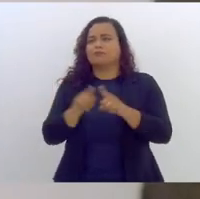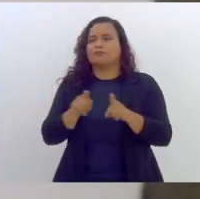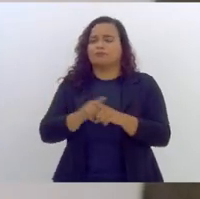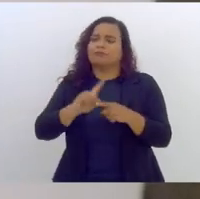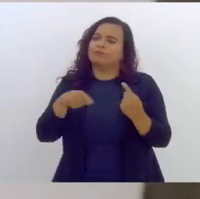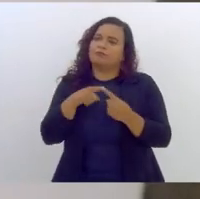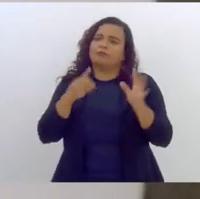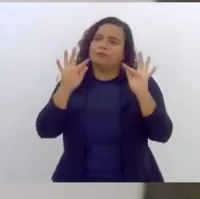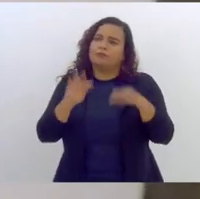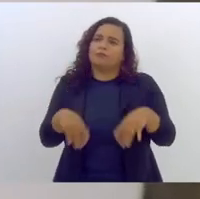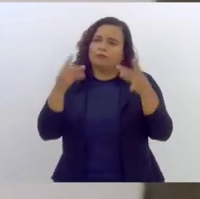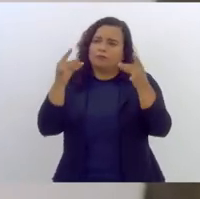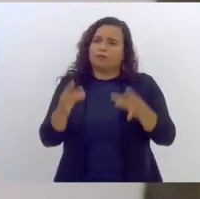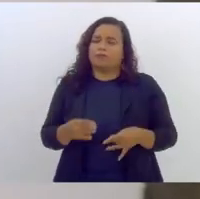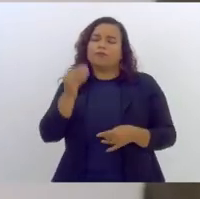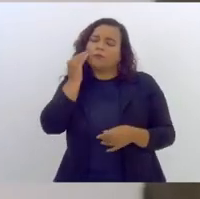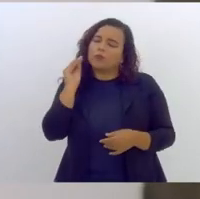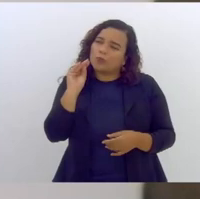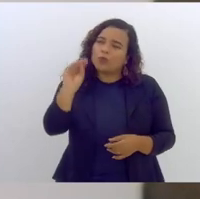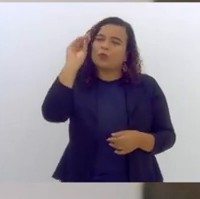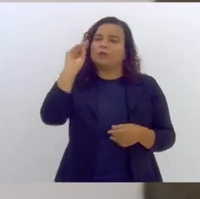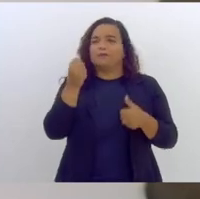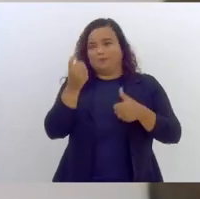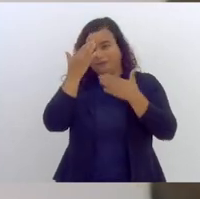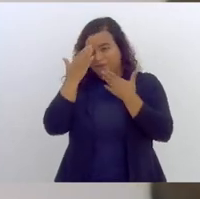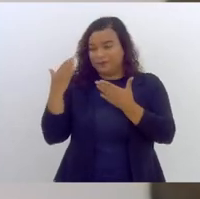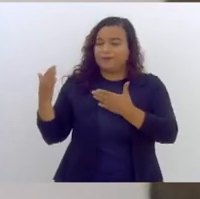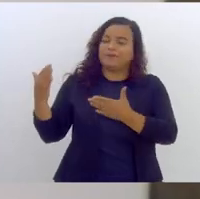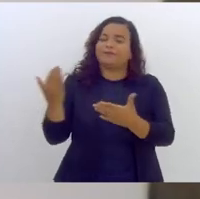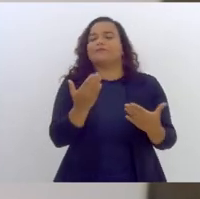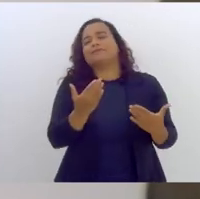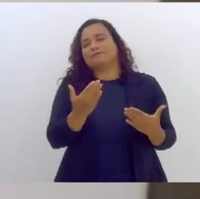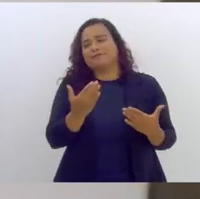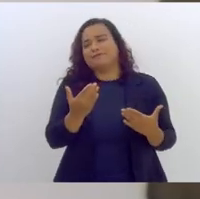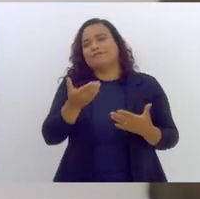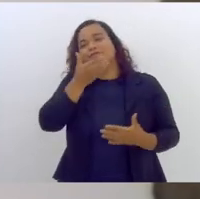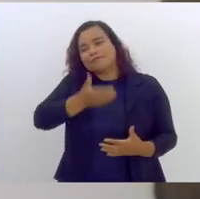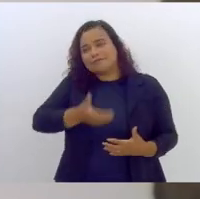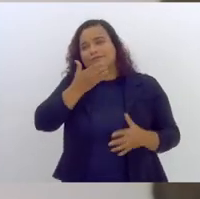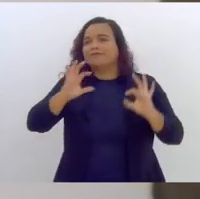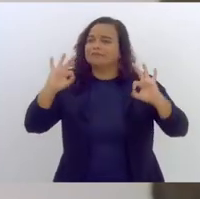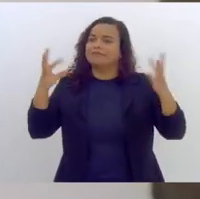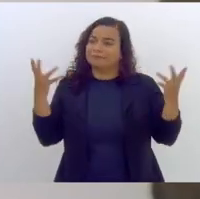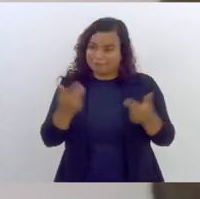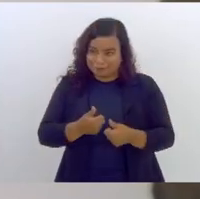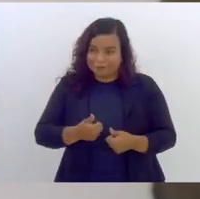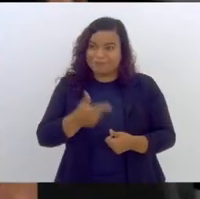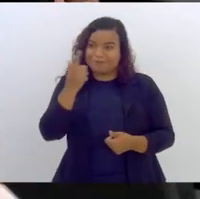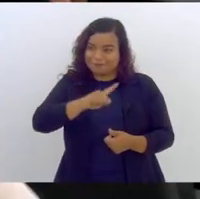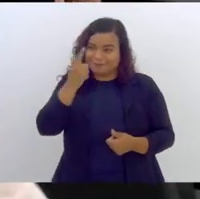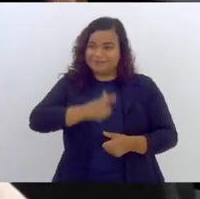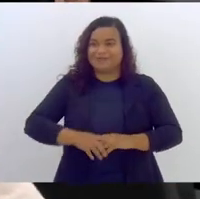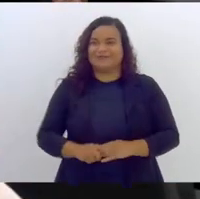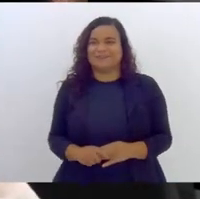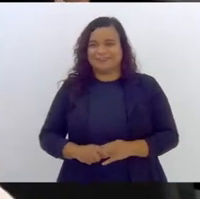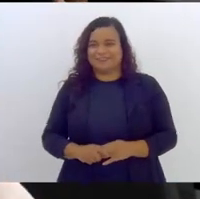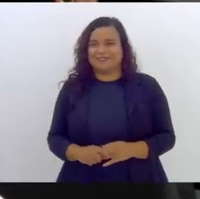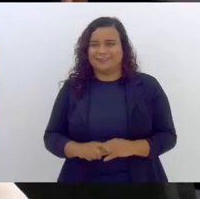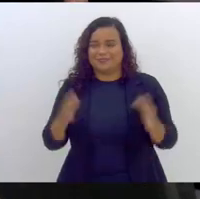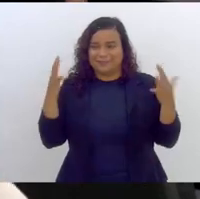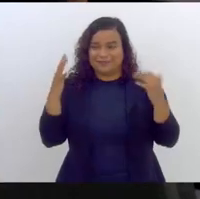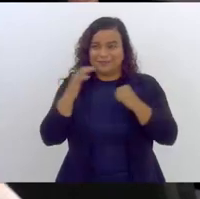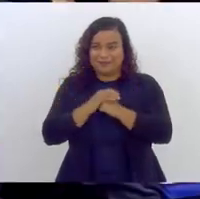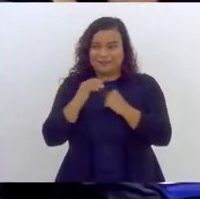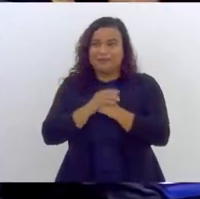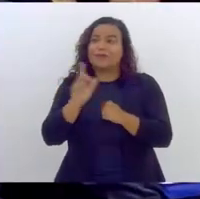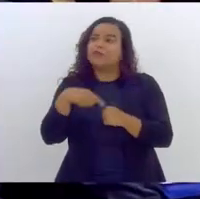objetiva Um beijo grande no coração de vocês e que o Natal seja iluminado tá E que a